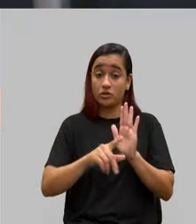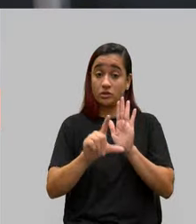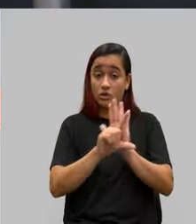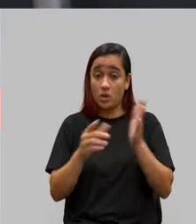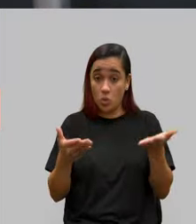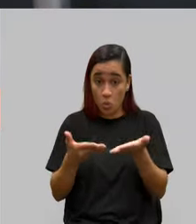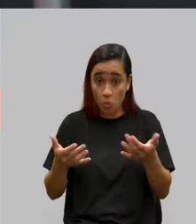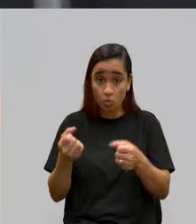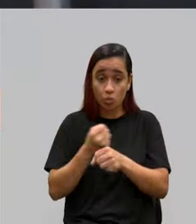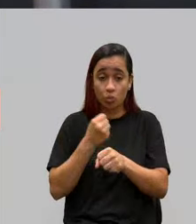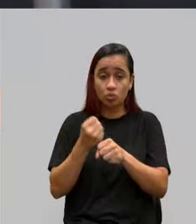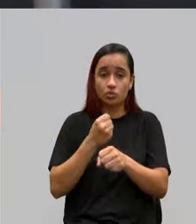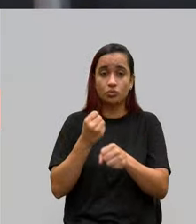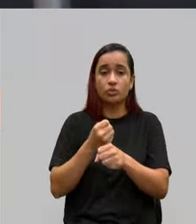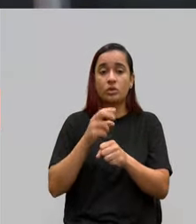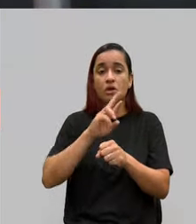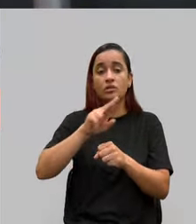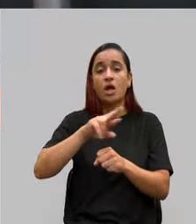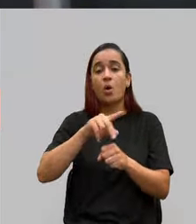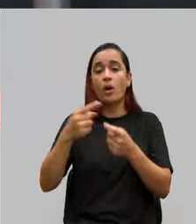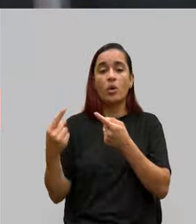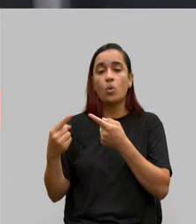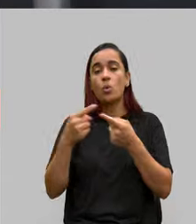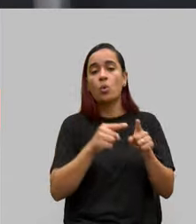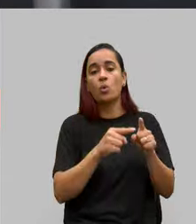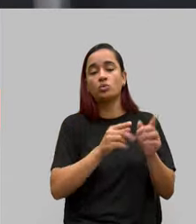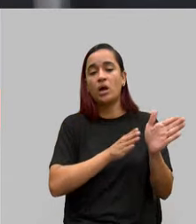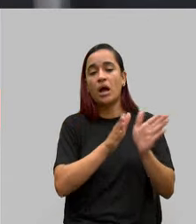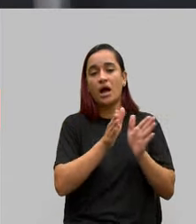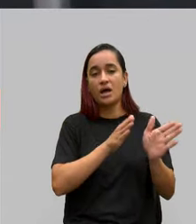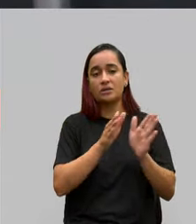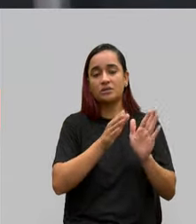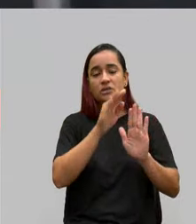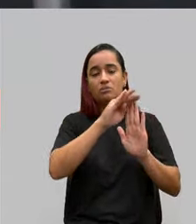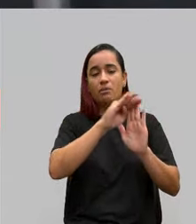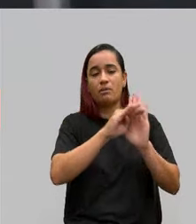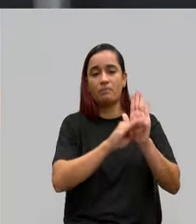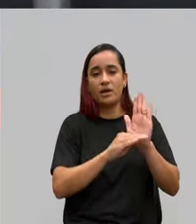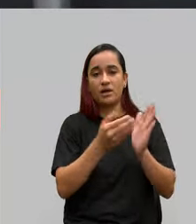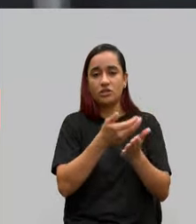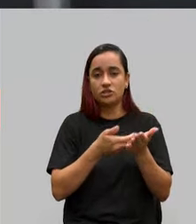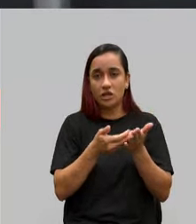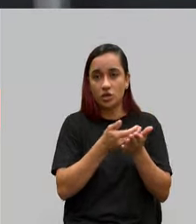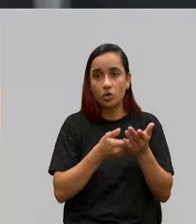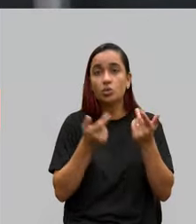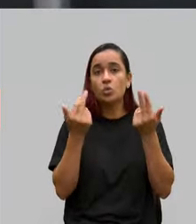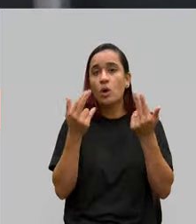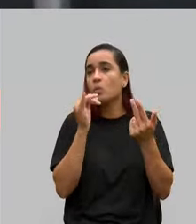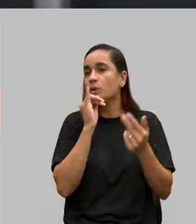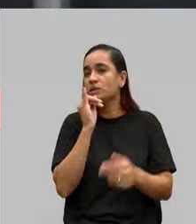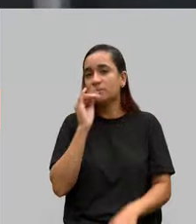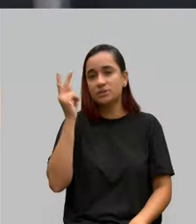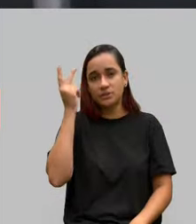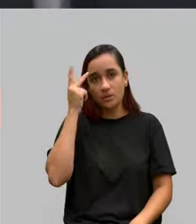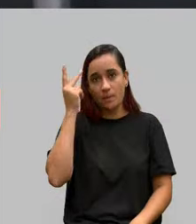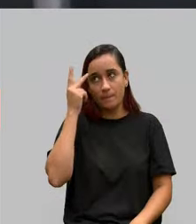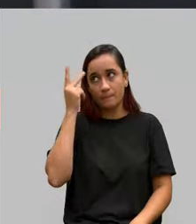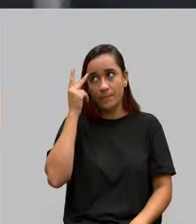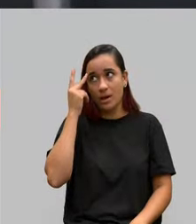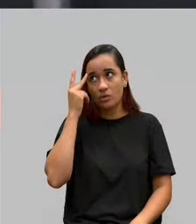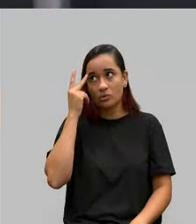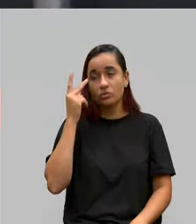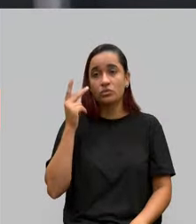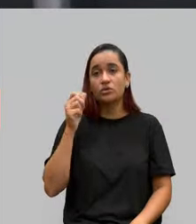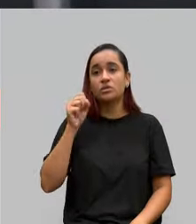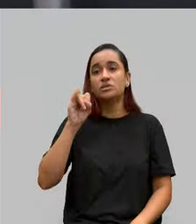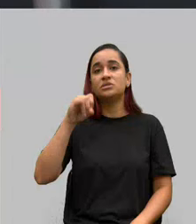não deve restringir o acesso a uma Tríade de Diagnósticos como no caso de São Paulo síndrome de lenong gastor